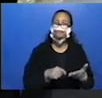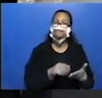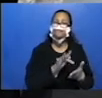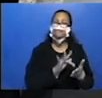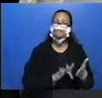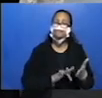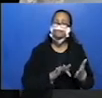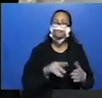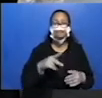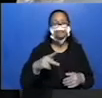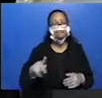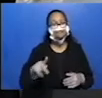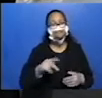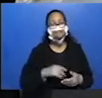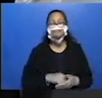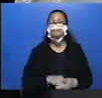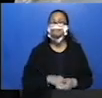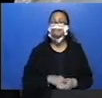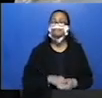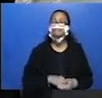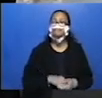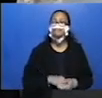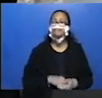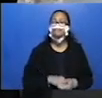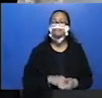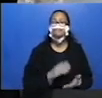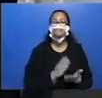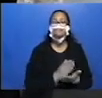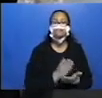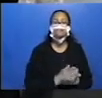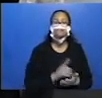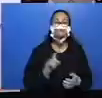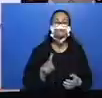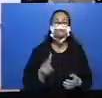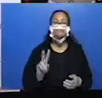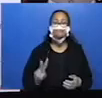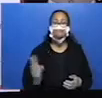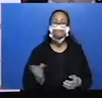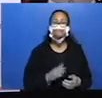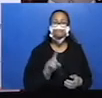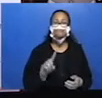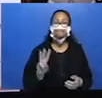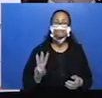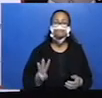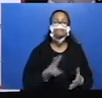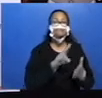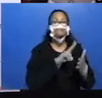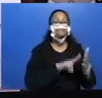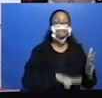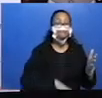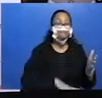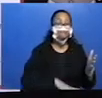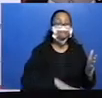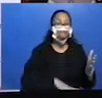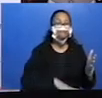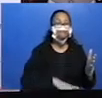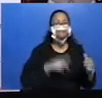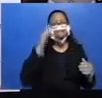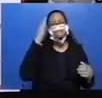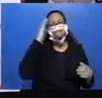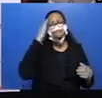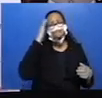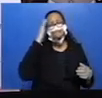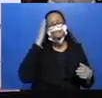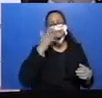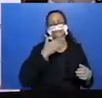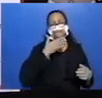tá bom? Agora aqui, ó, na página 12 e 13. Leia as páginas 12 e 13 para entender melhor e fazer